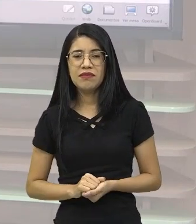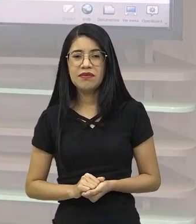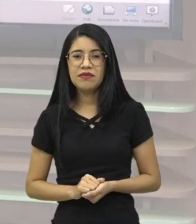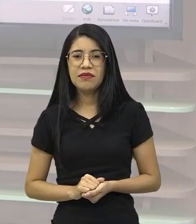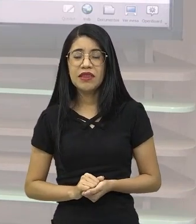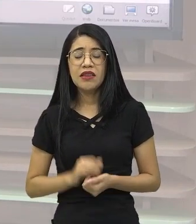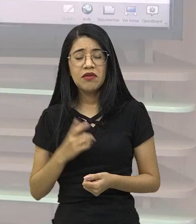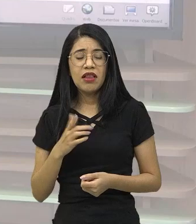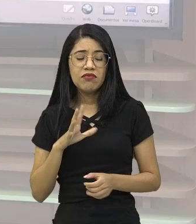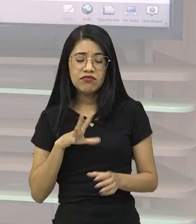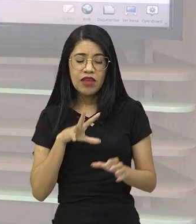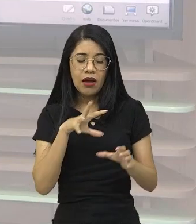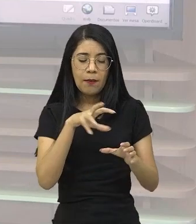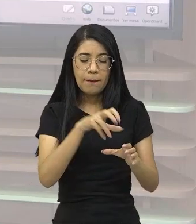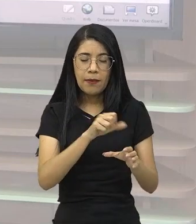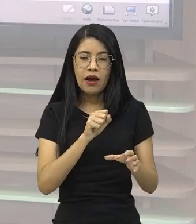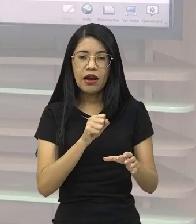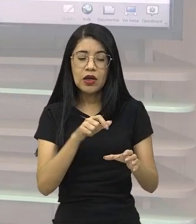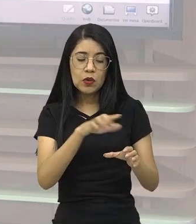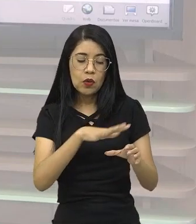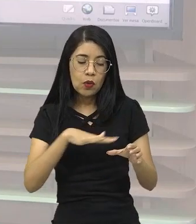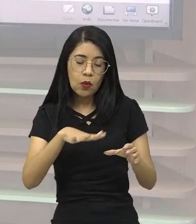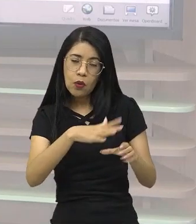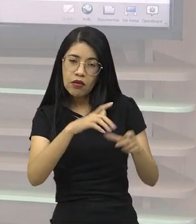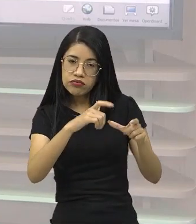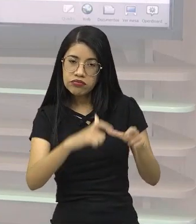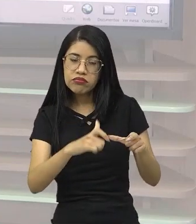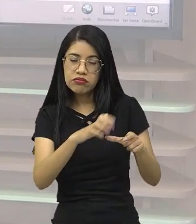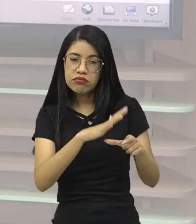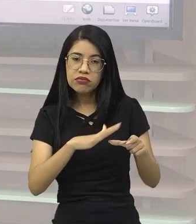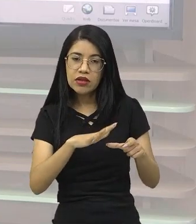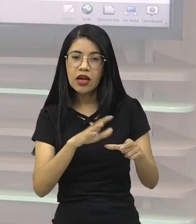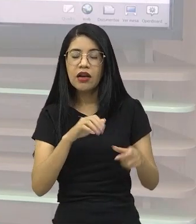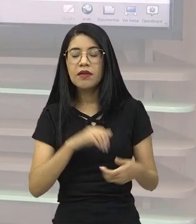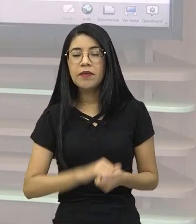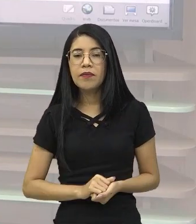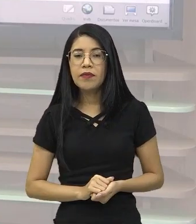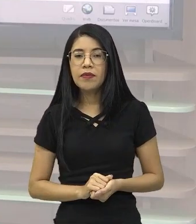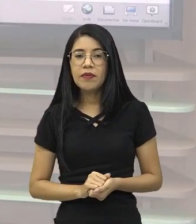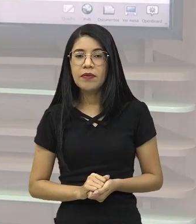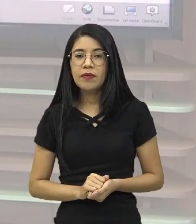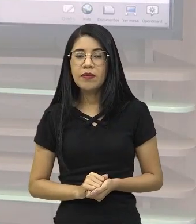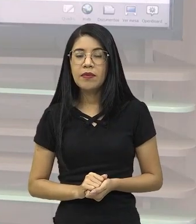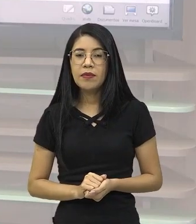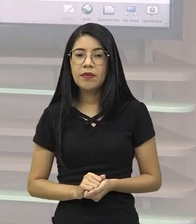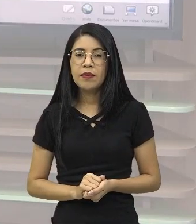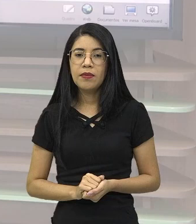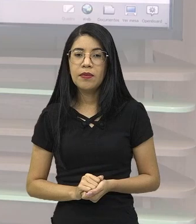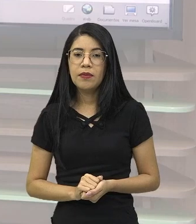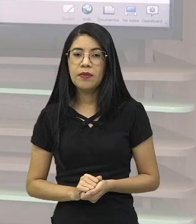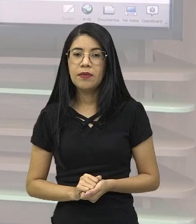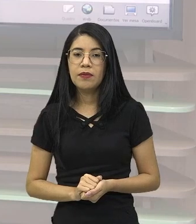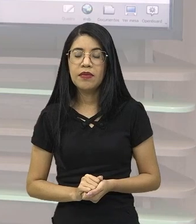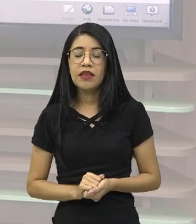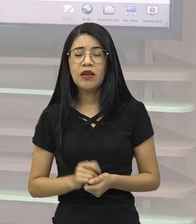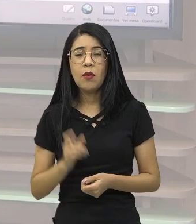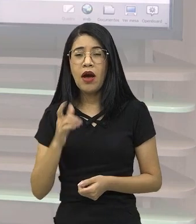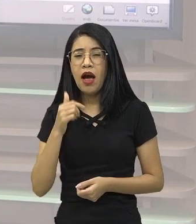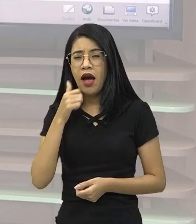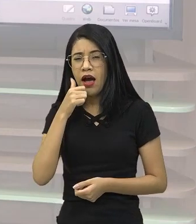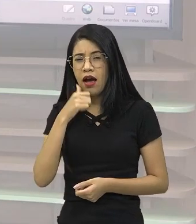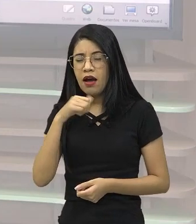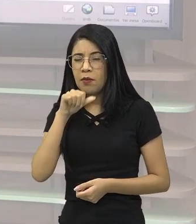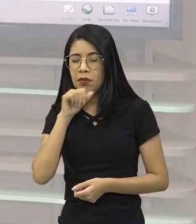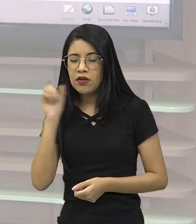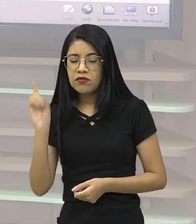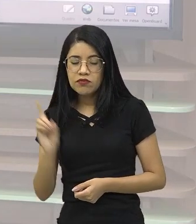Então comeu. O ninho é o espaço, você tem ali, né? Então comeu. E aí a mãe volta triste